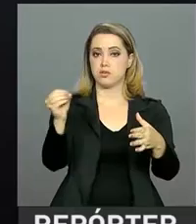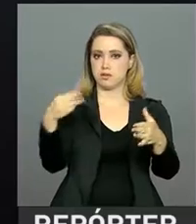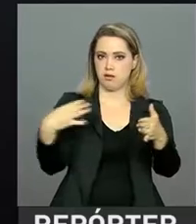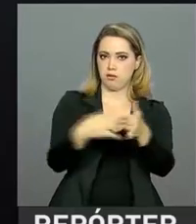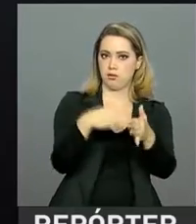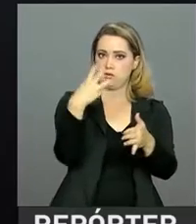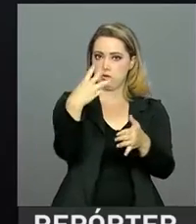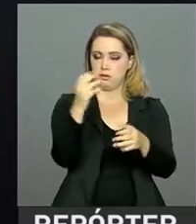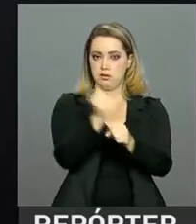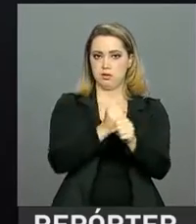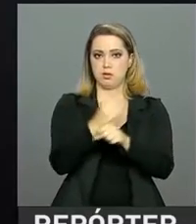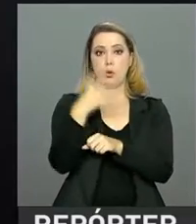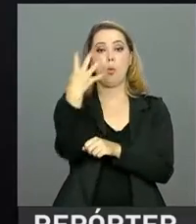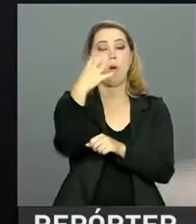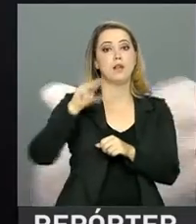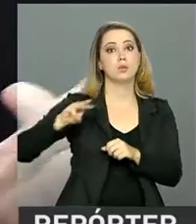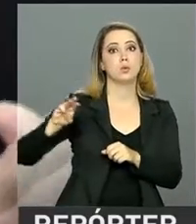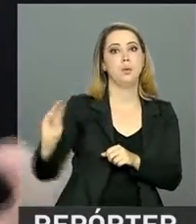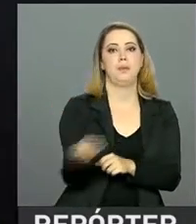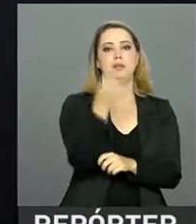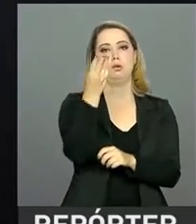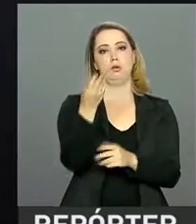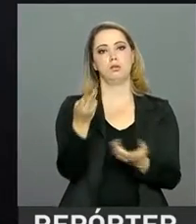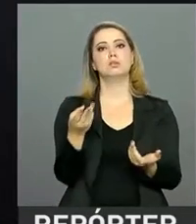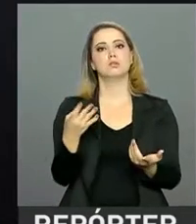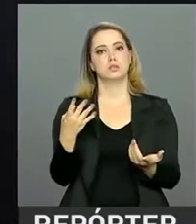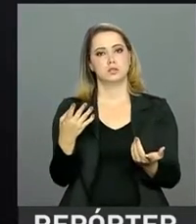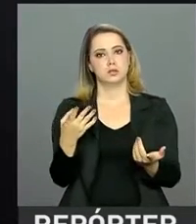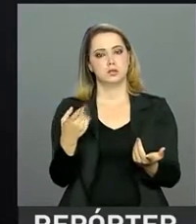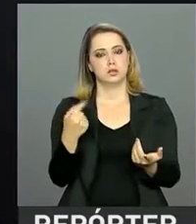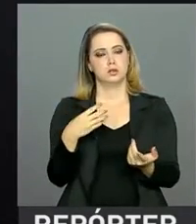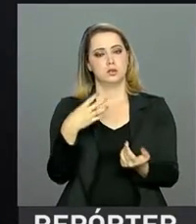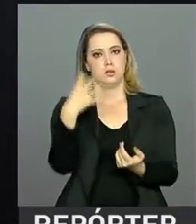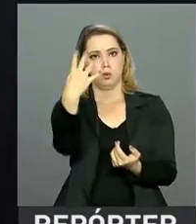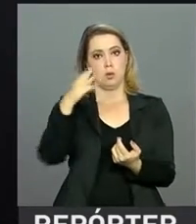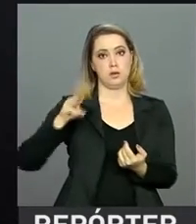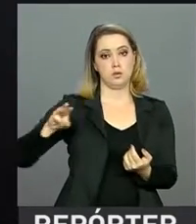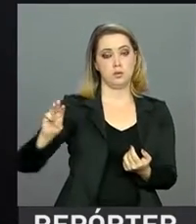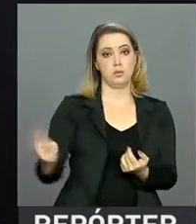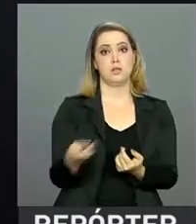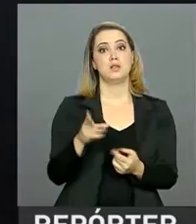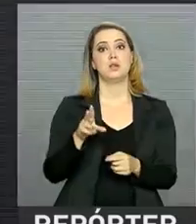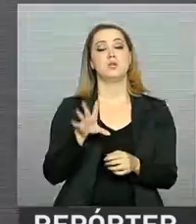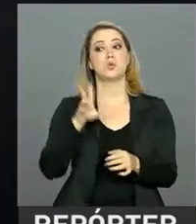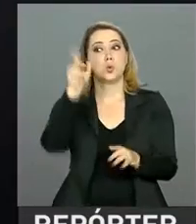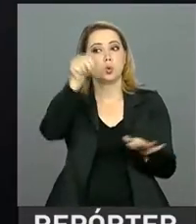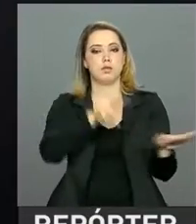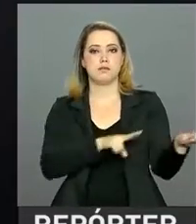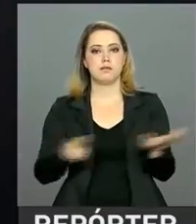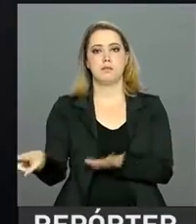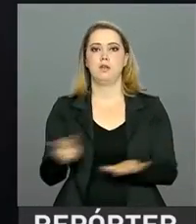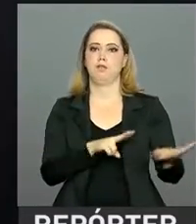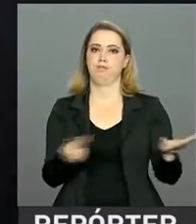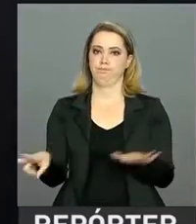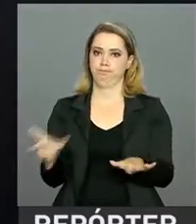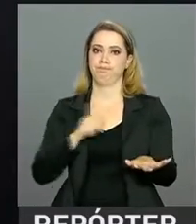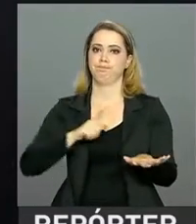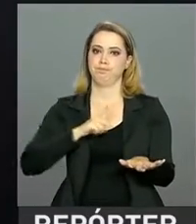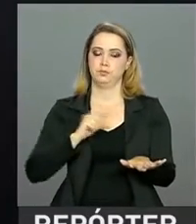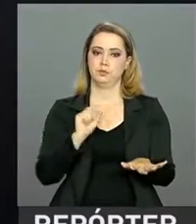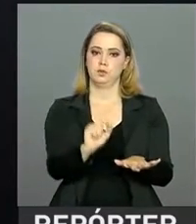em fazer 4 milhões no quando privatiza no auge 4 milhões de visitas por semana vai ter uma